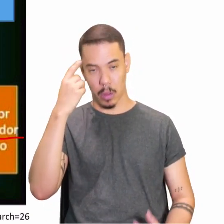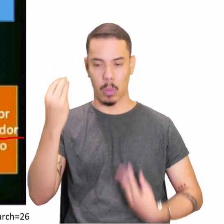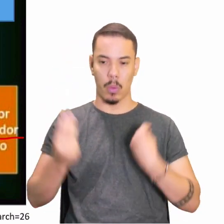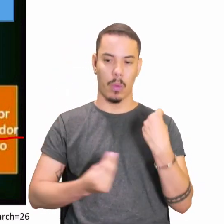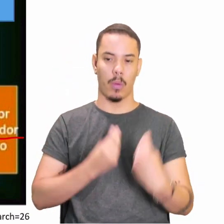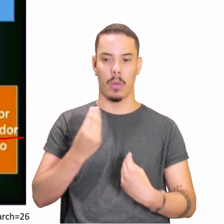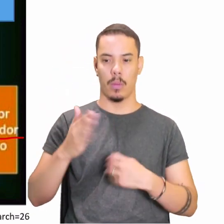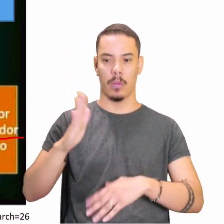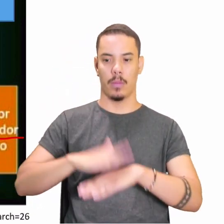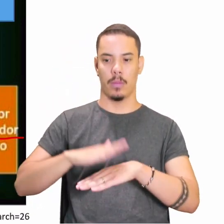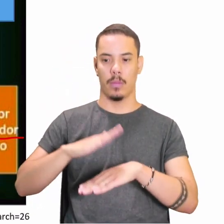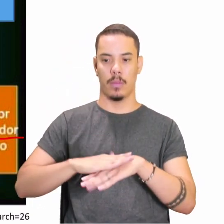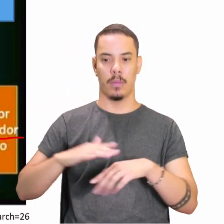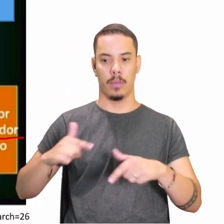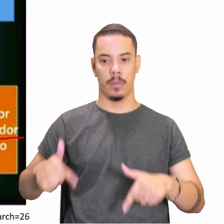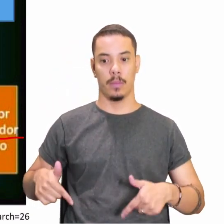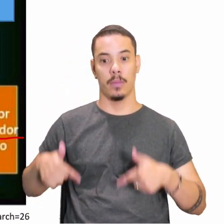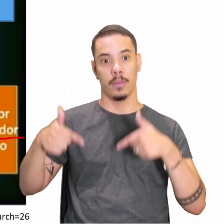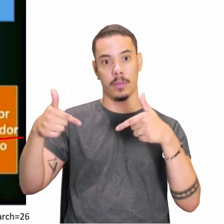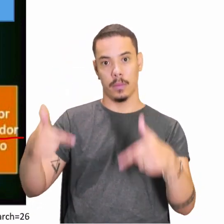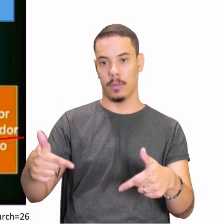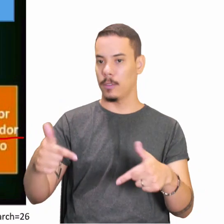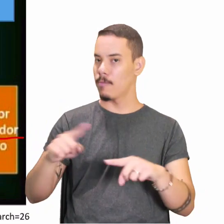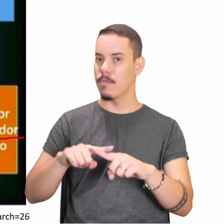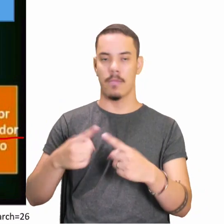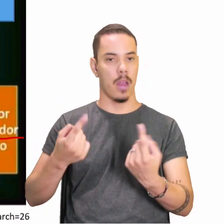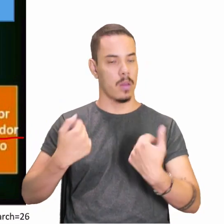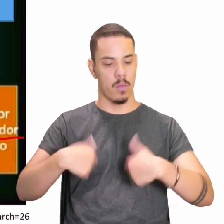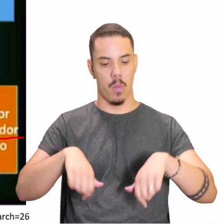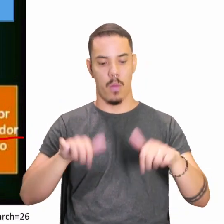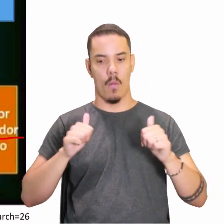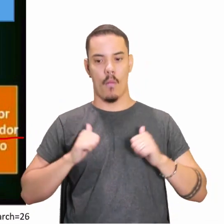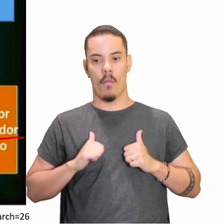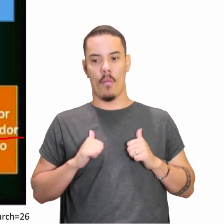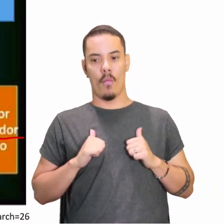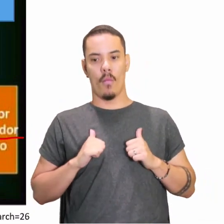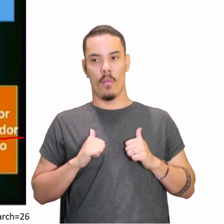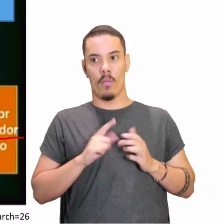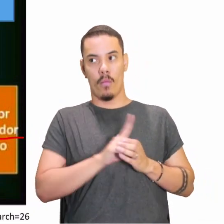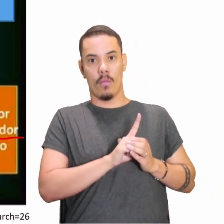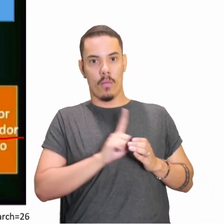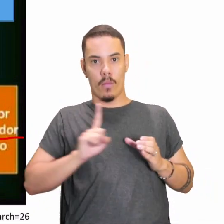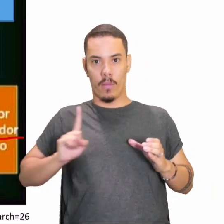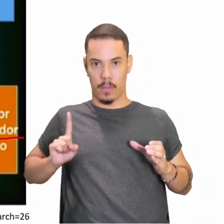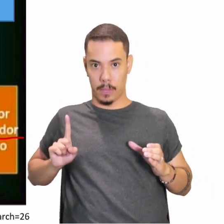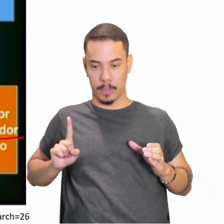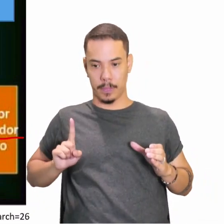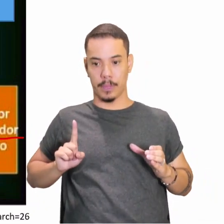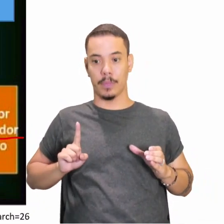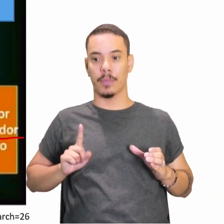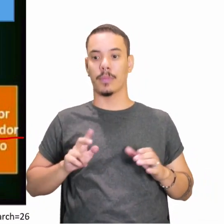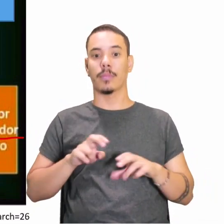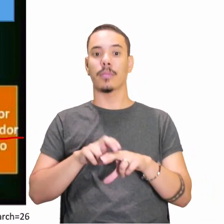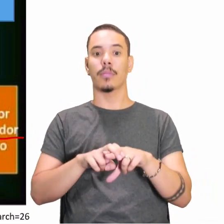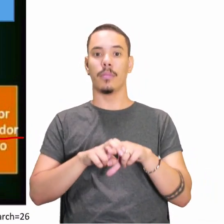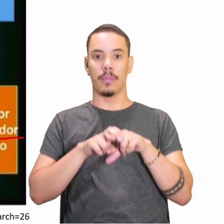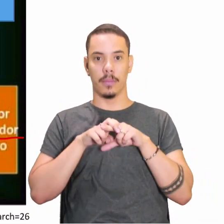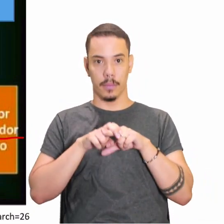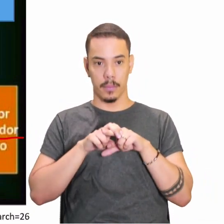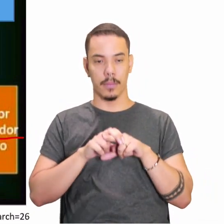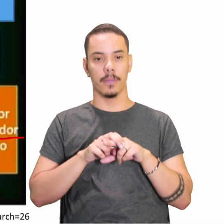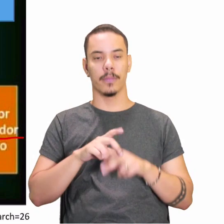agir. Mas ele também não participa da história, certo? Então, nós vamos